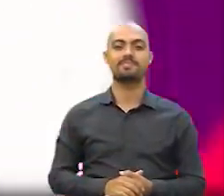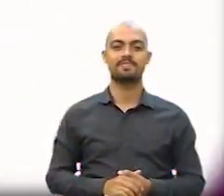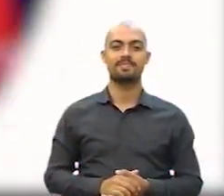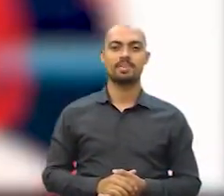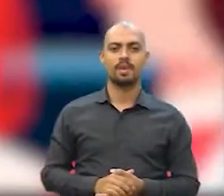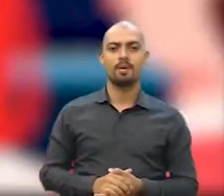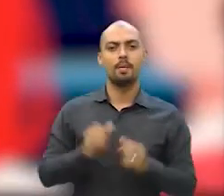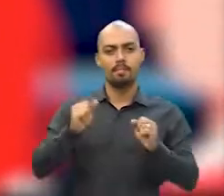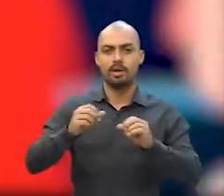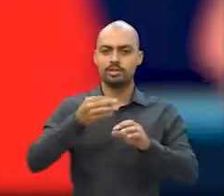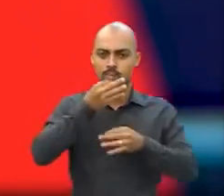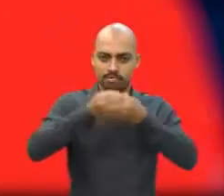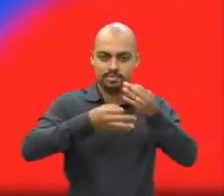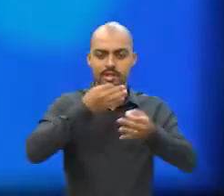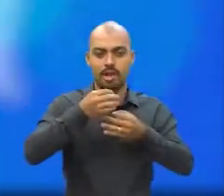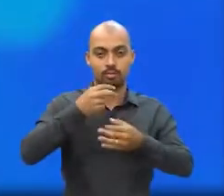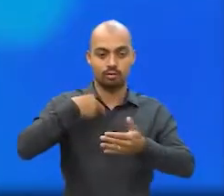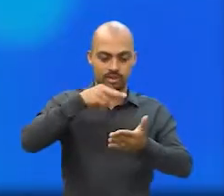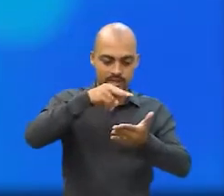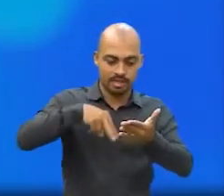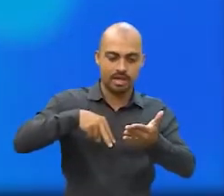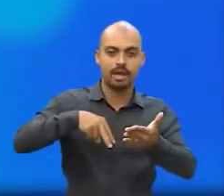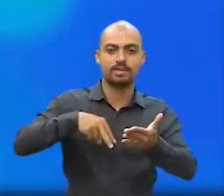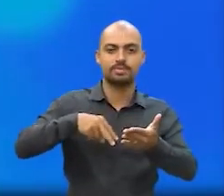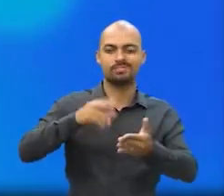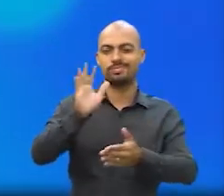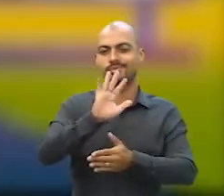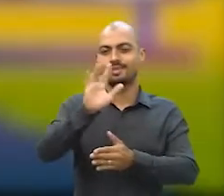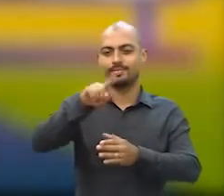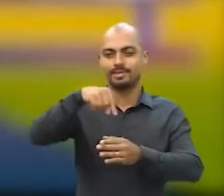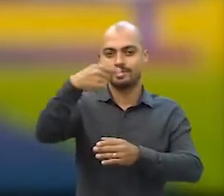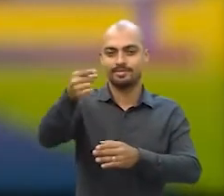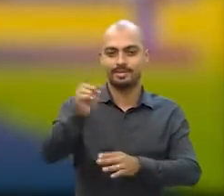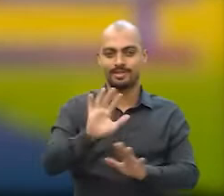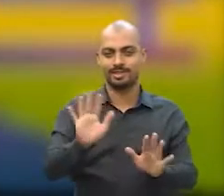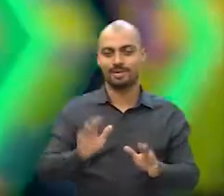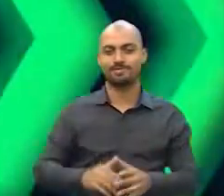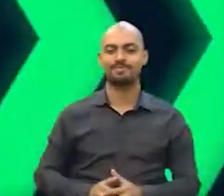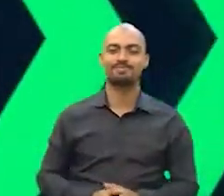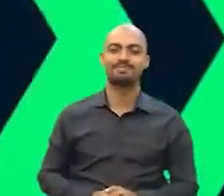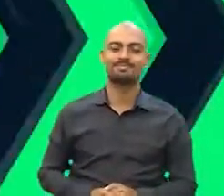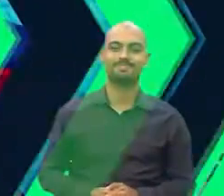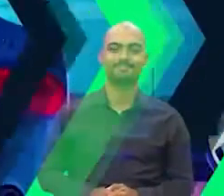97829-3776. Deixa o seu recado pra gente ler aqui no ar. Até a próxima semana, hein? Tchau!